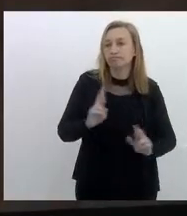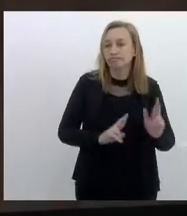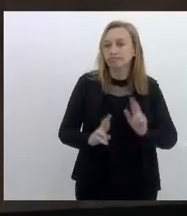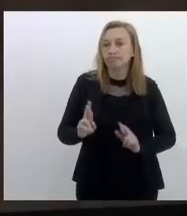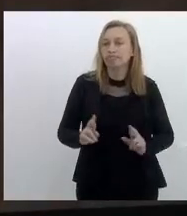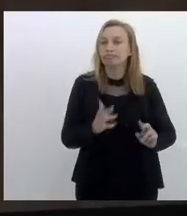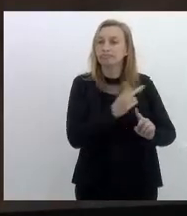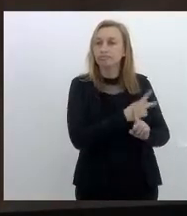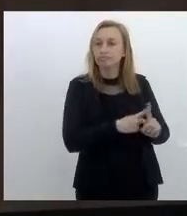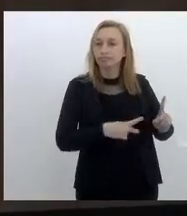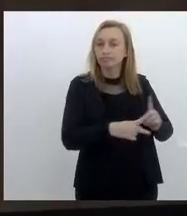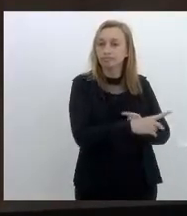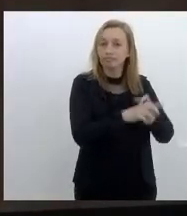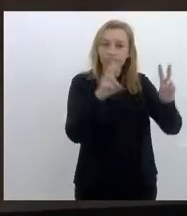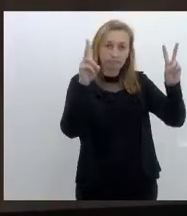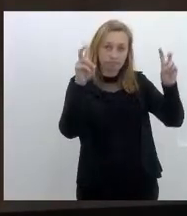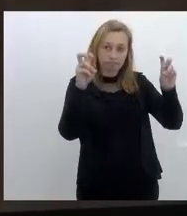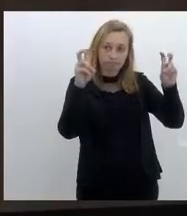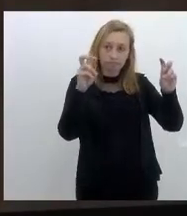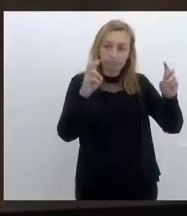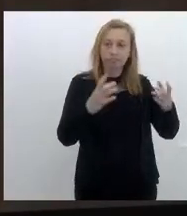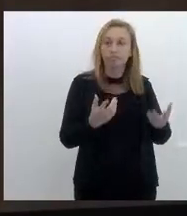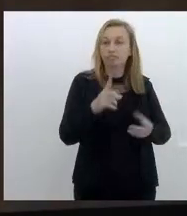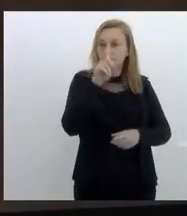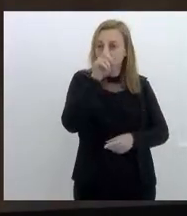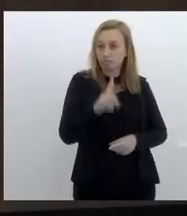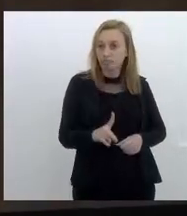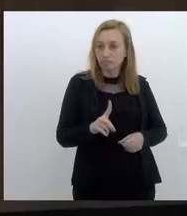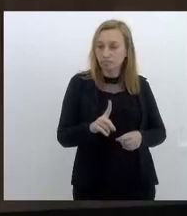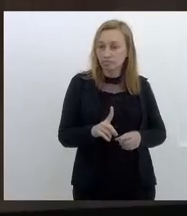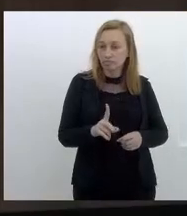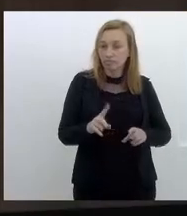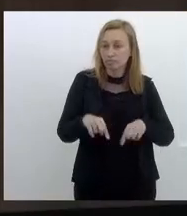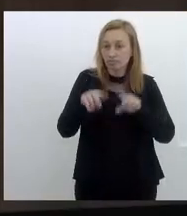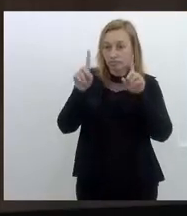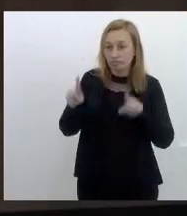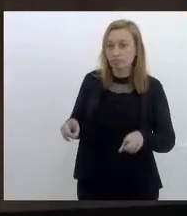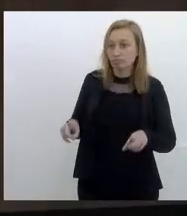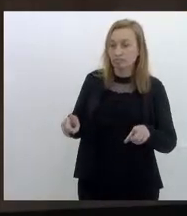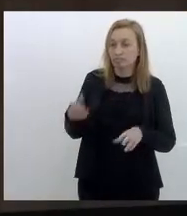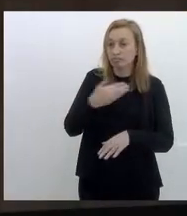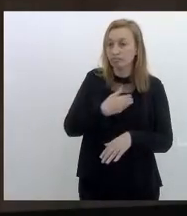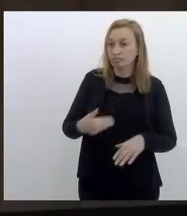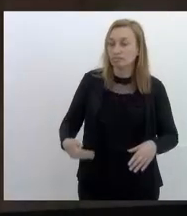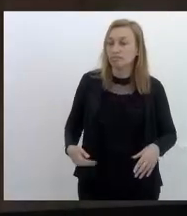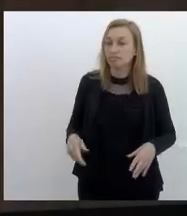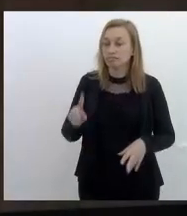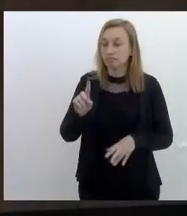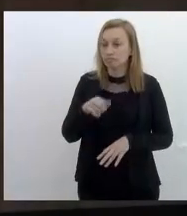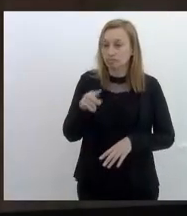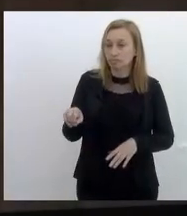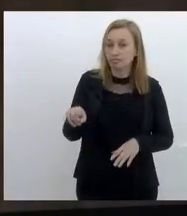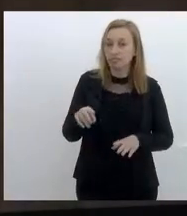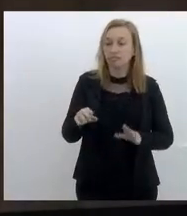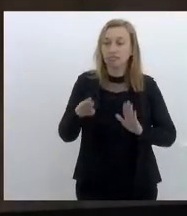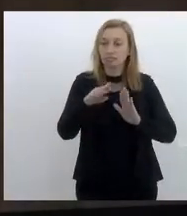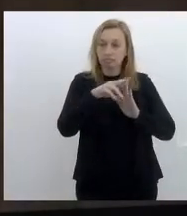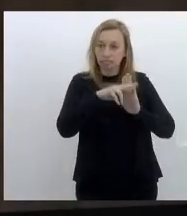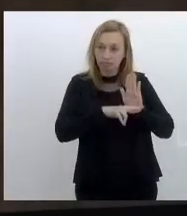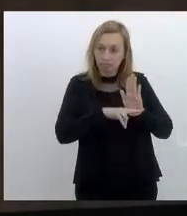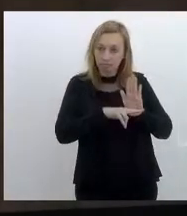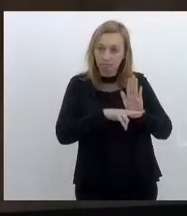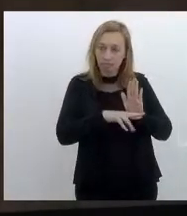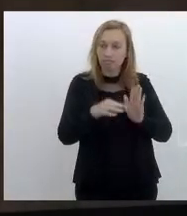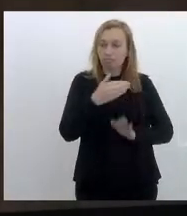matéria previdenciária colocando os direitos de servidores em cheque essas medidas que estão sendo impostas